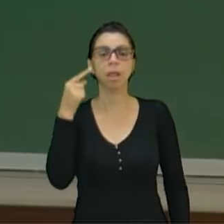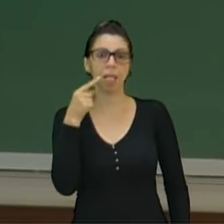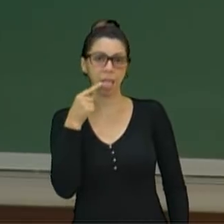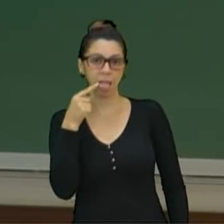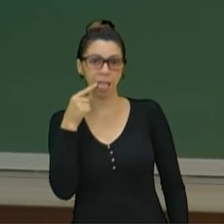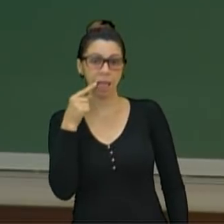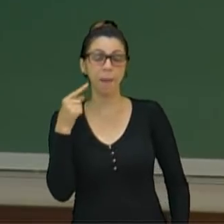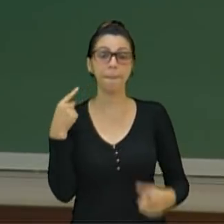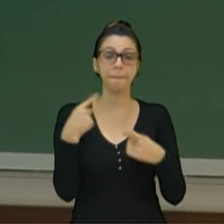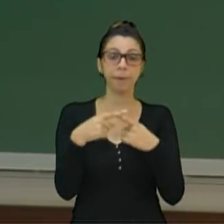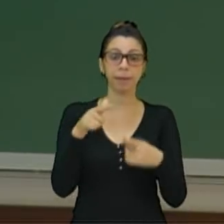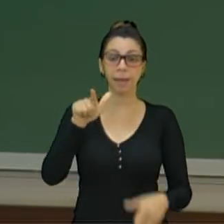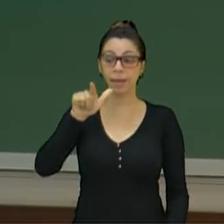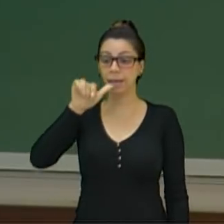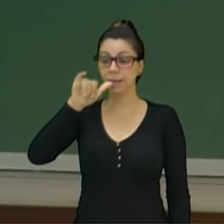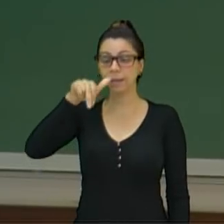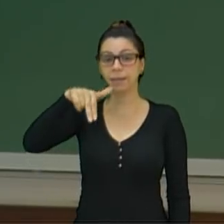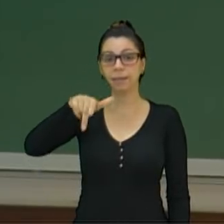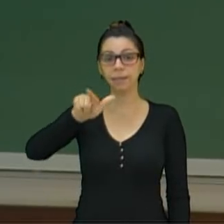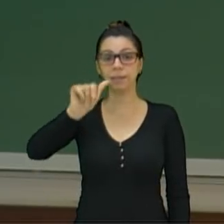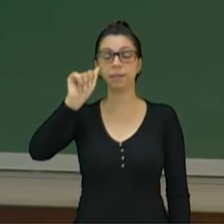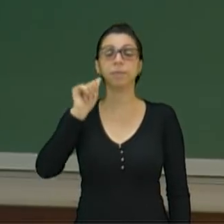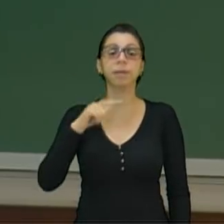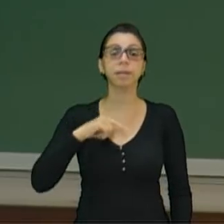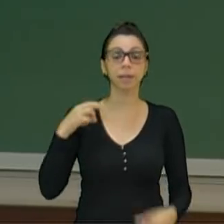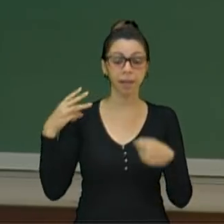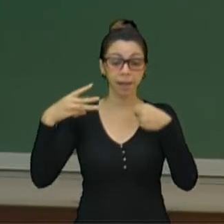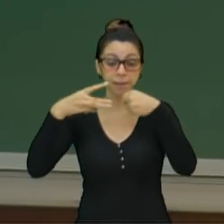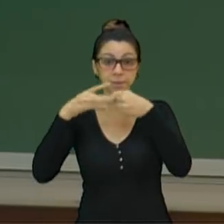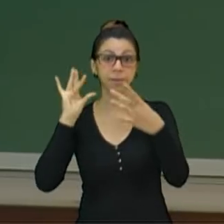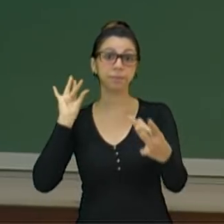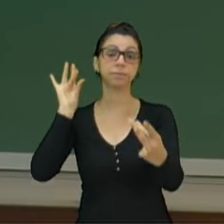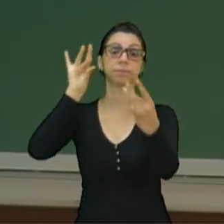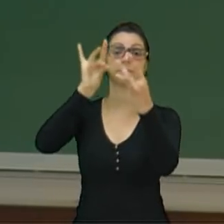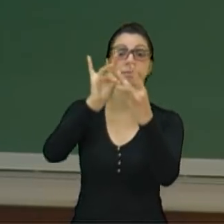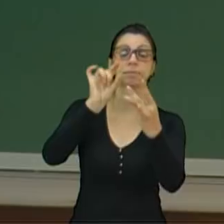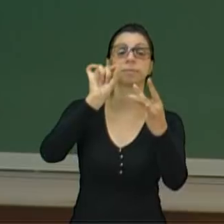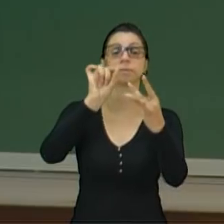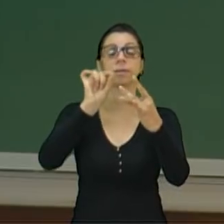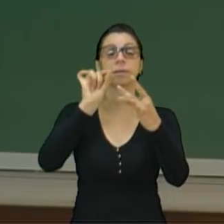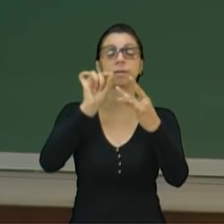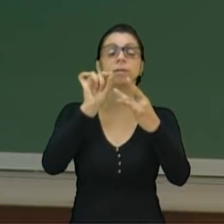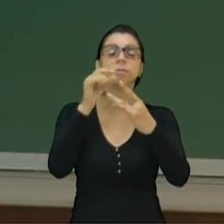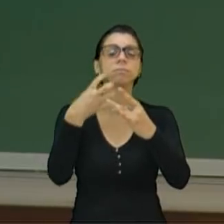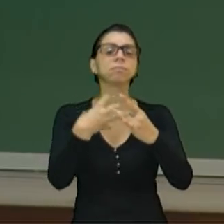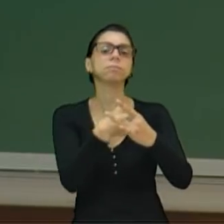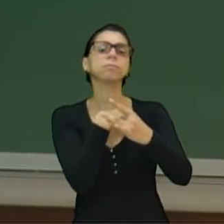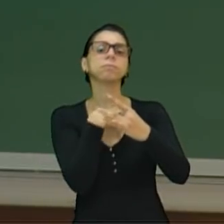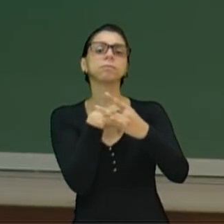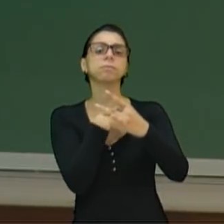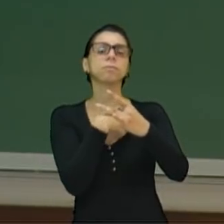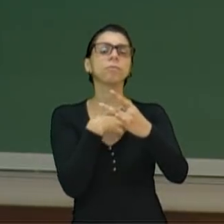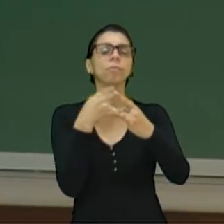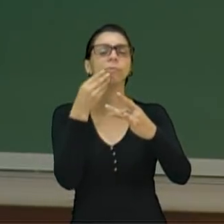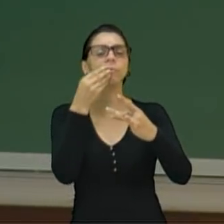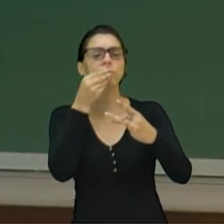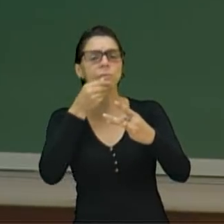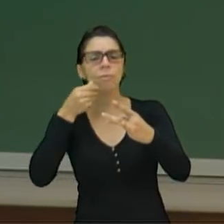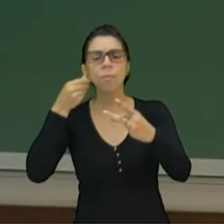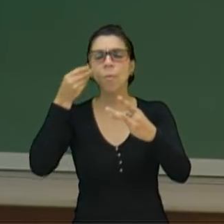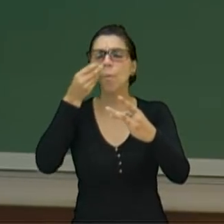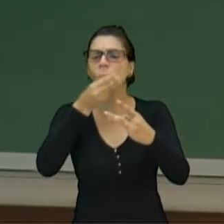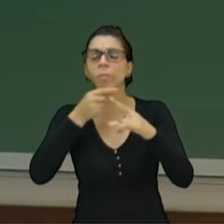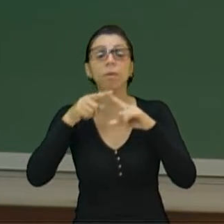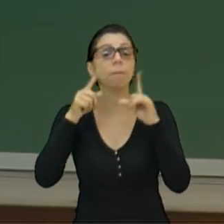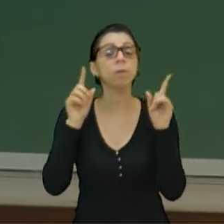porque é na língua que eu vou ter as células que são especializadas em sentir os gostos dos alimentos.